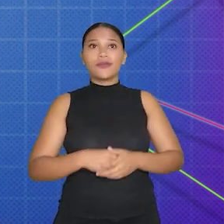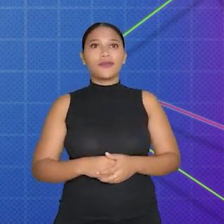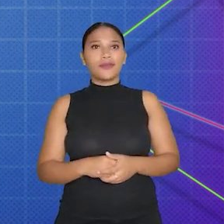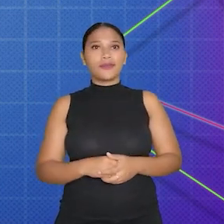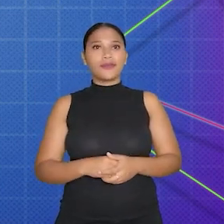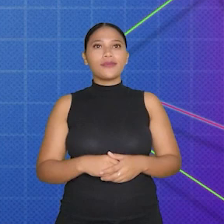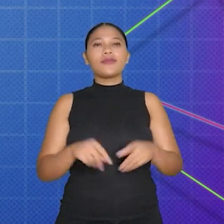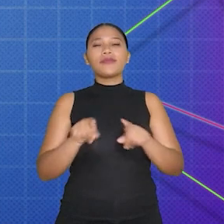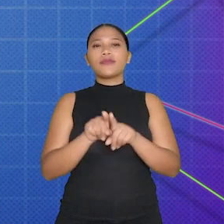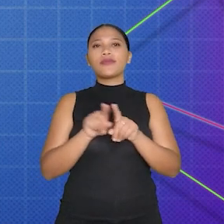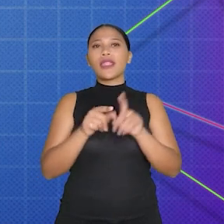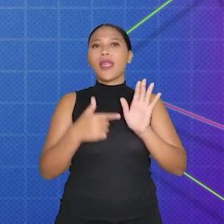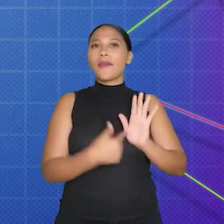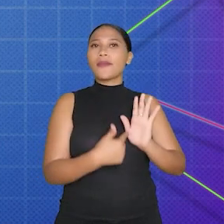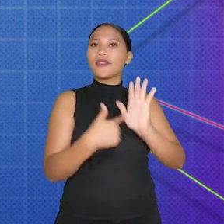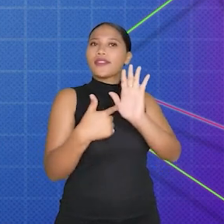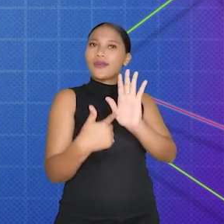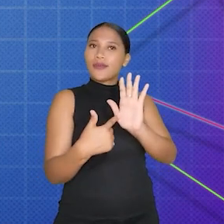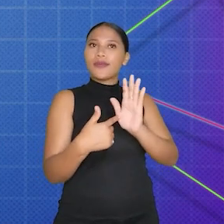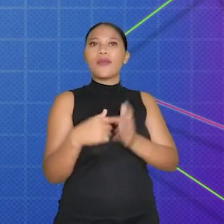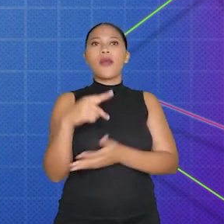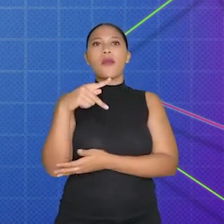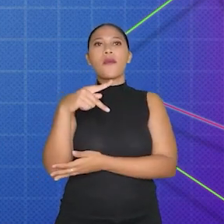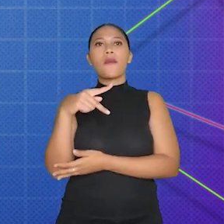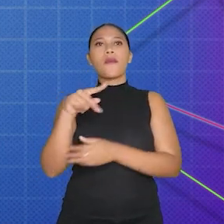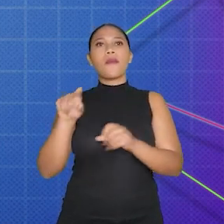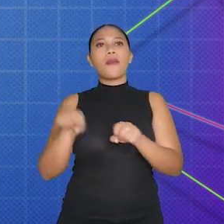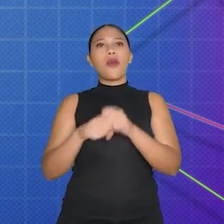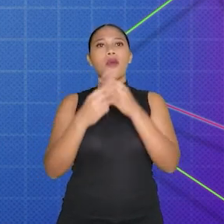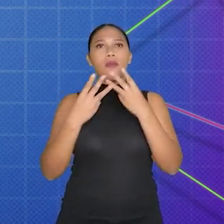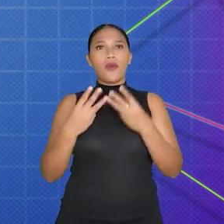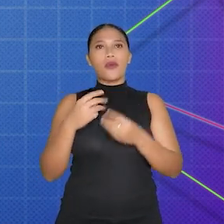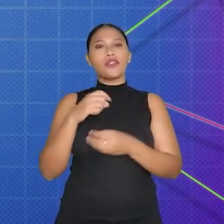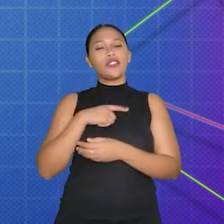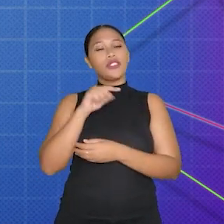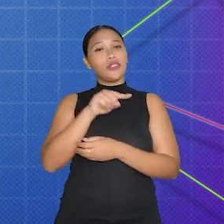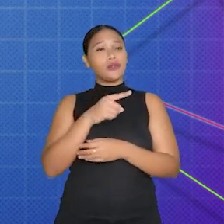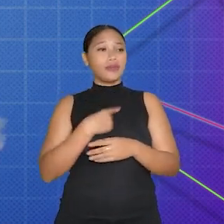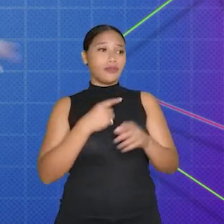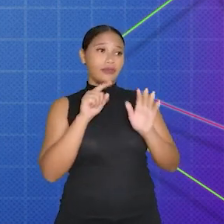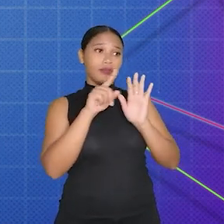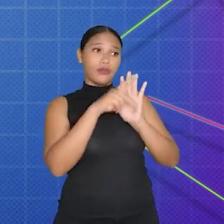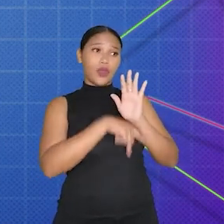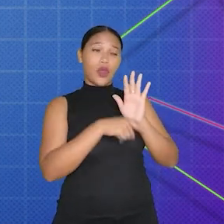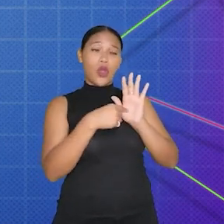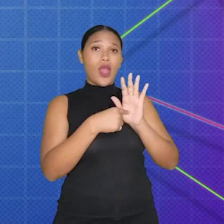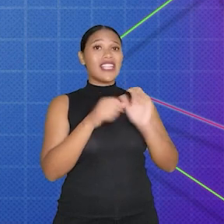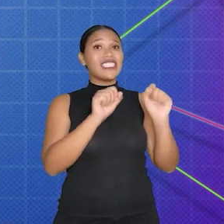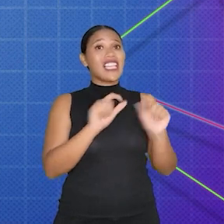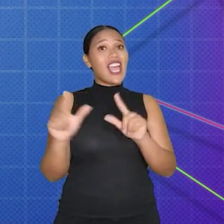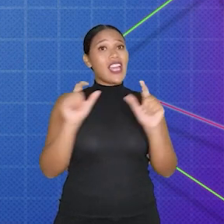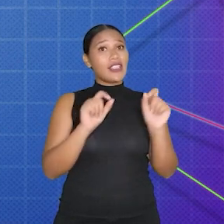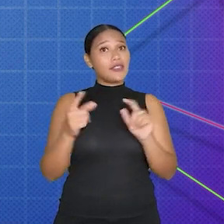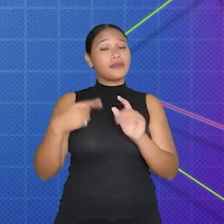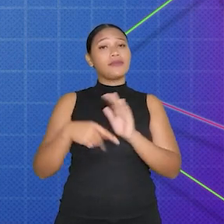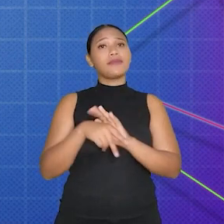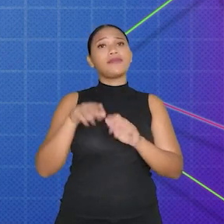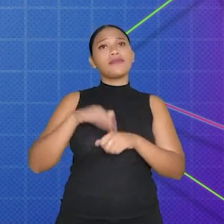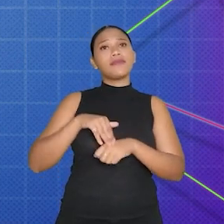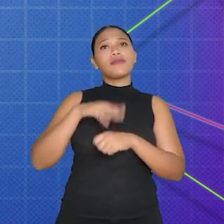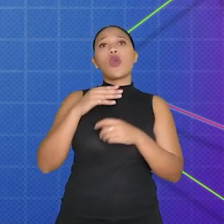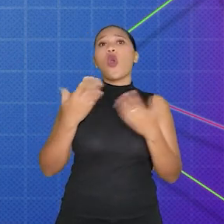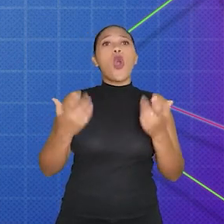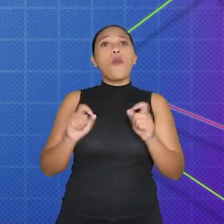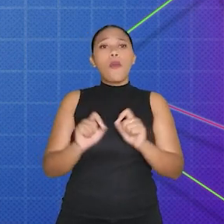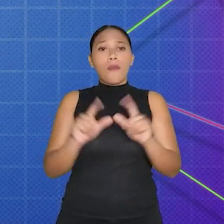texto. Extensão para arquivo para apresentação no Microsoft PowerPoint. Esses arquivos contêm apresentações de slide